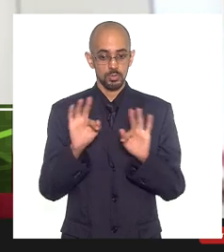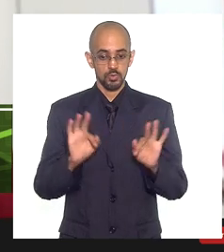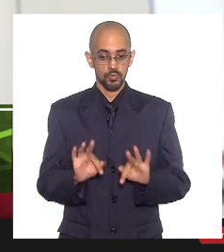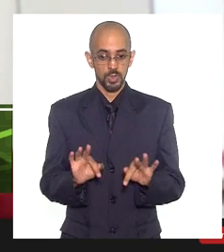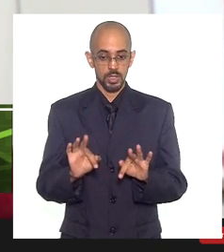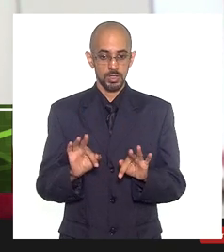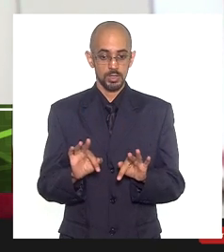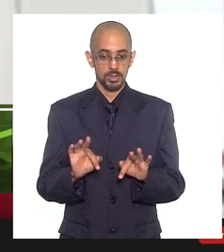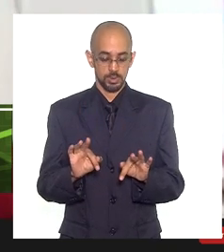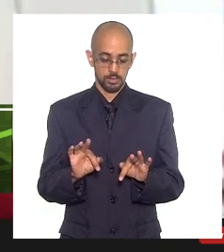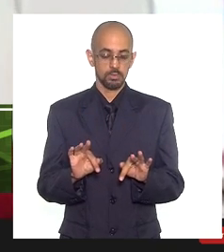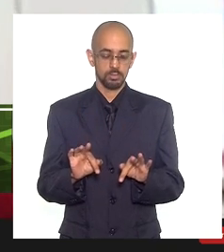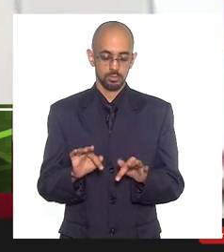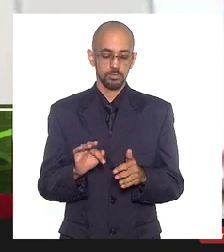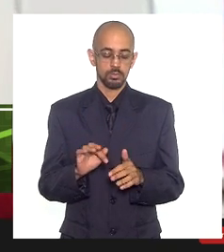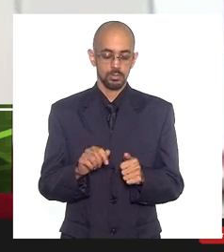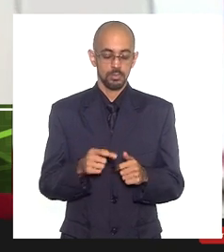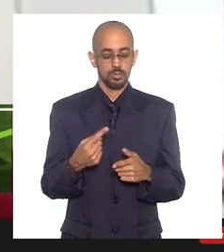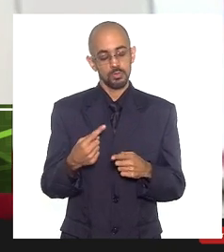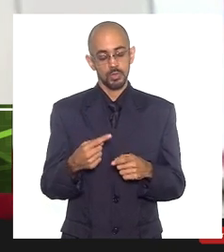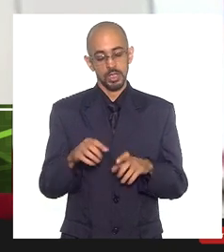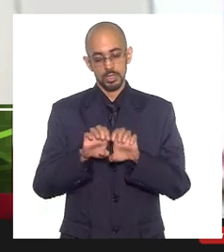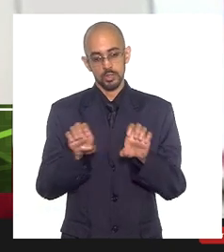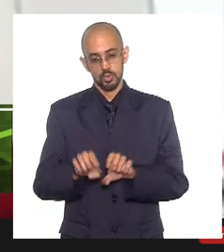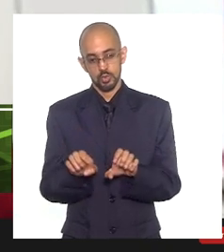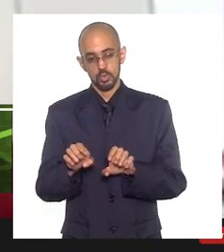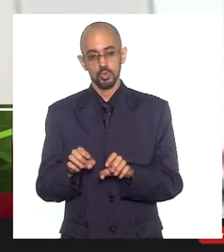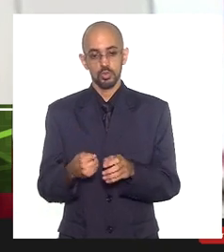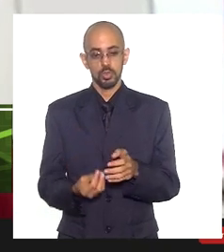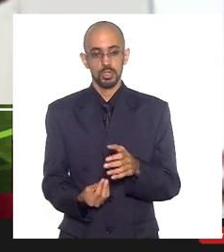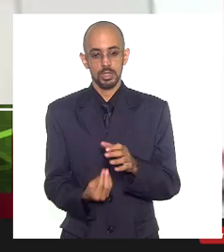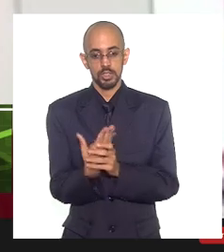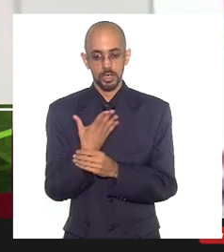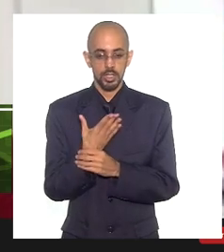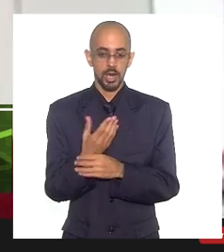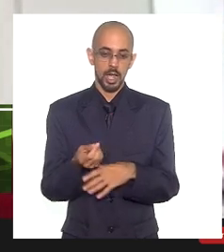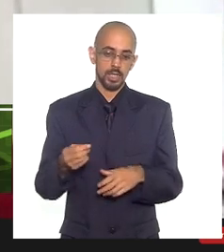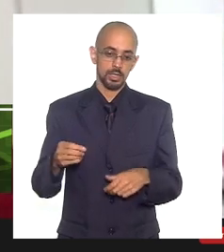que essa estrutura esteja sendo montada